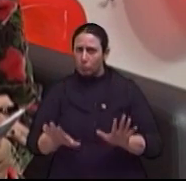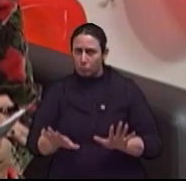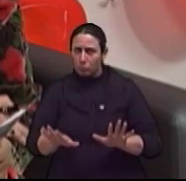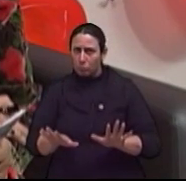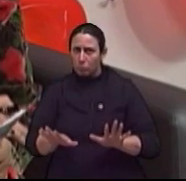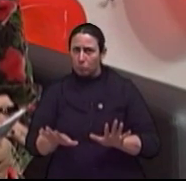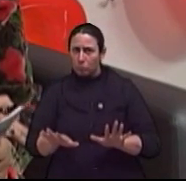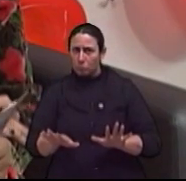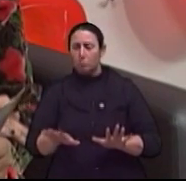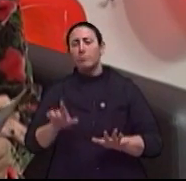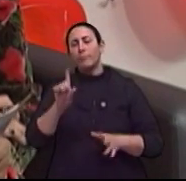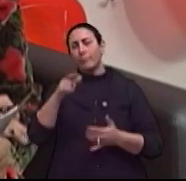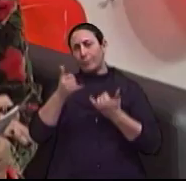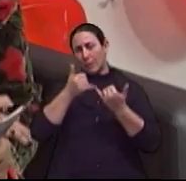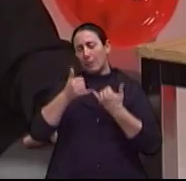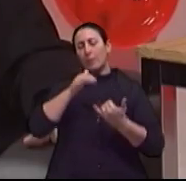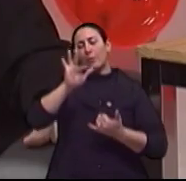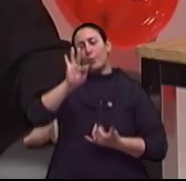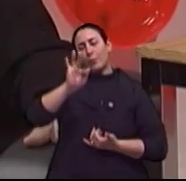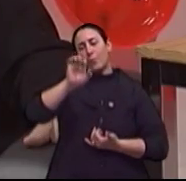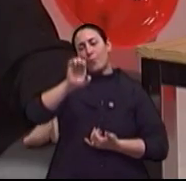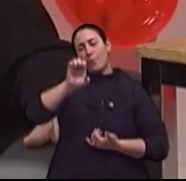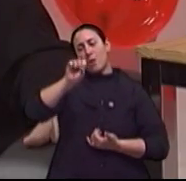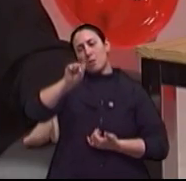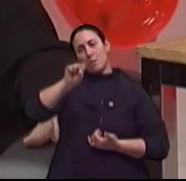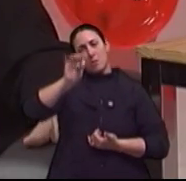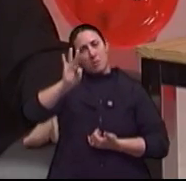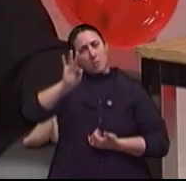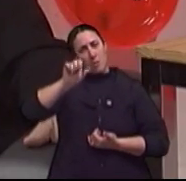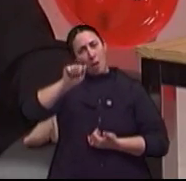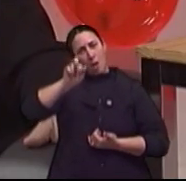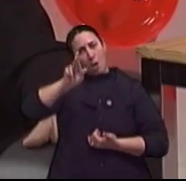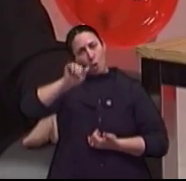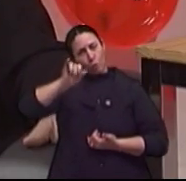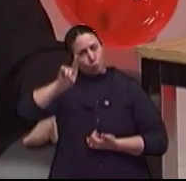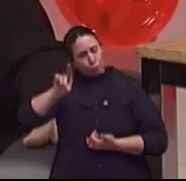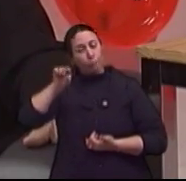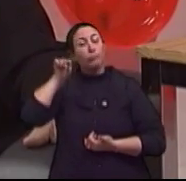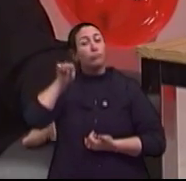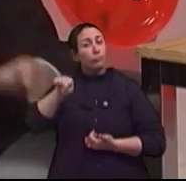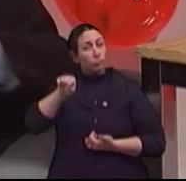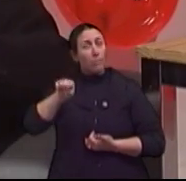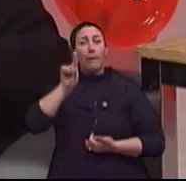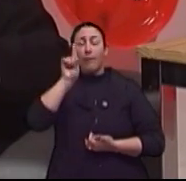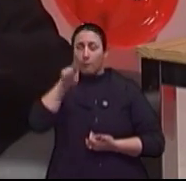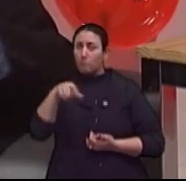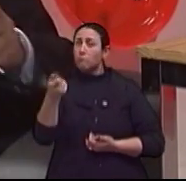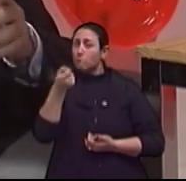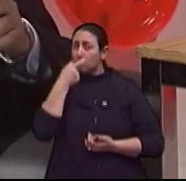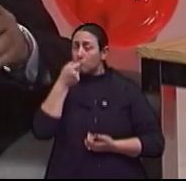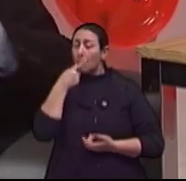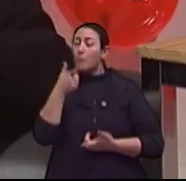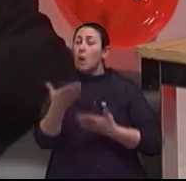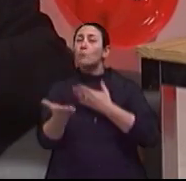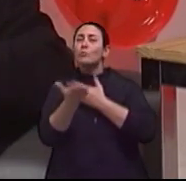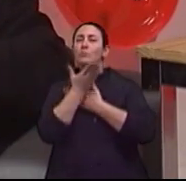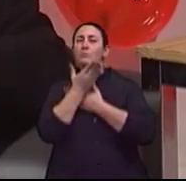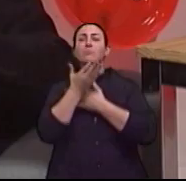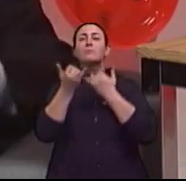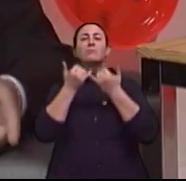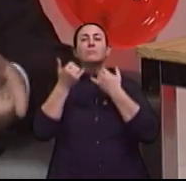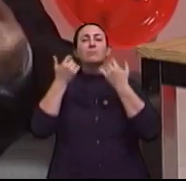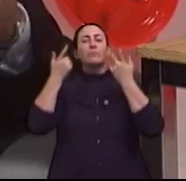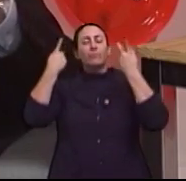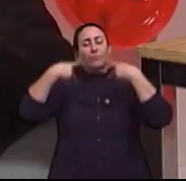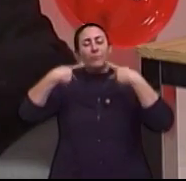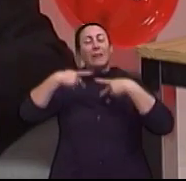Faster é uma droga que inicialmente inicialmente ainda hoje se continua usando pra hipertrofia benigna